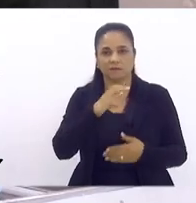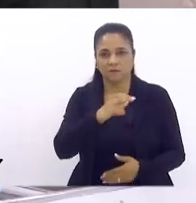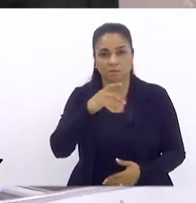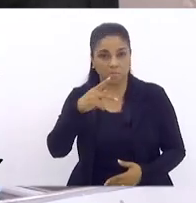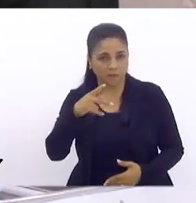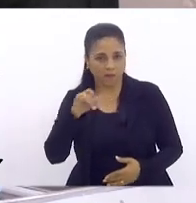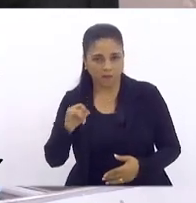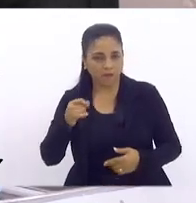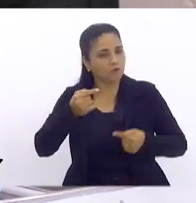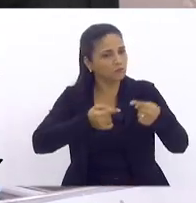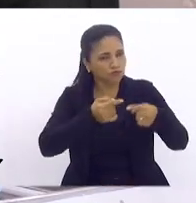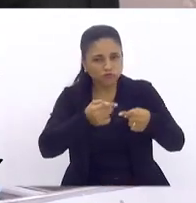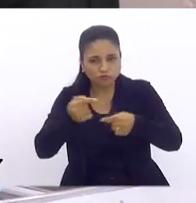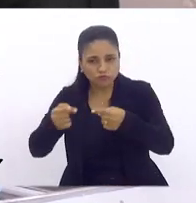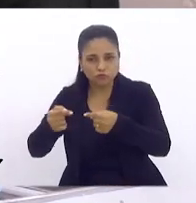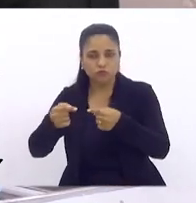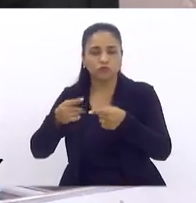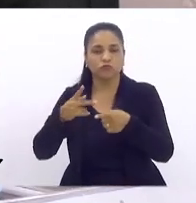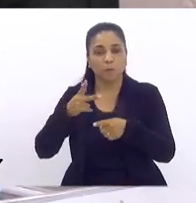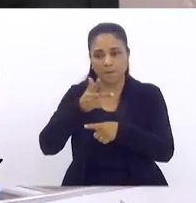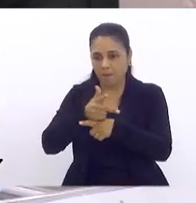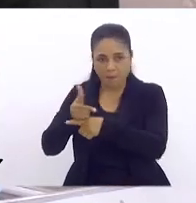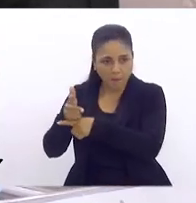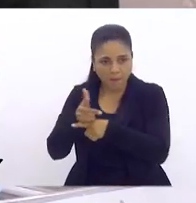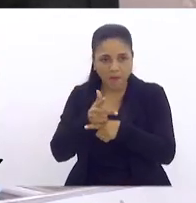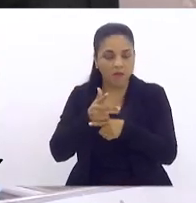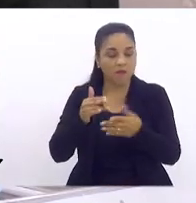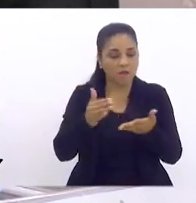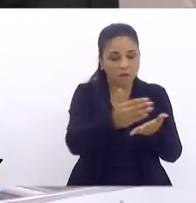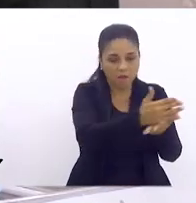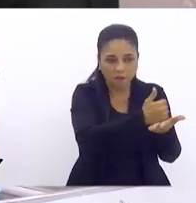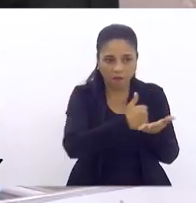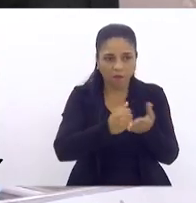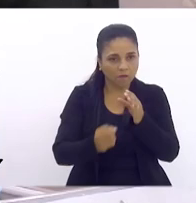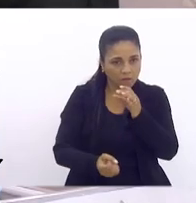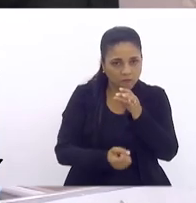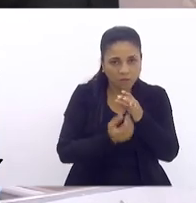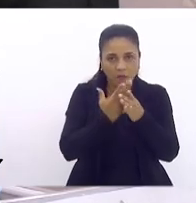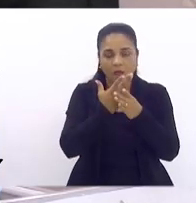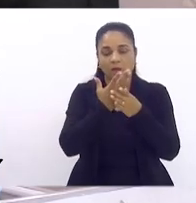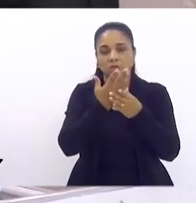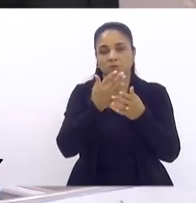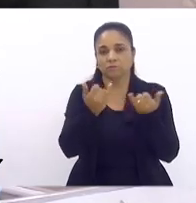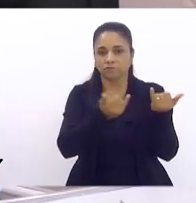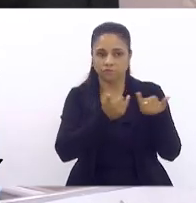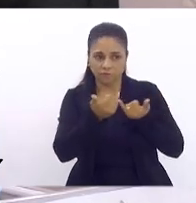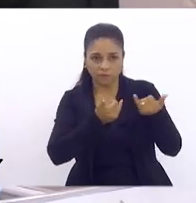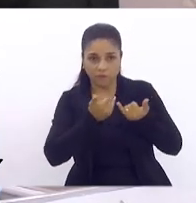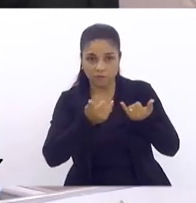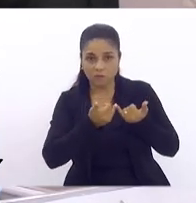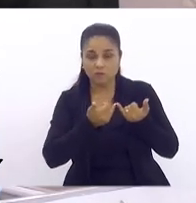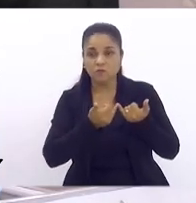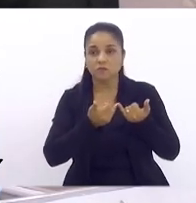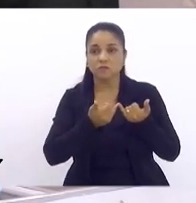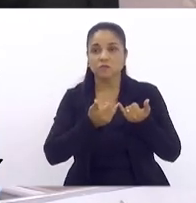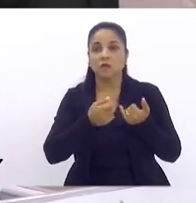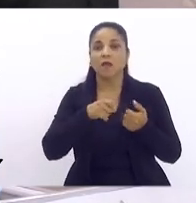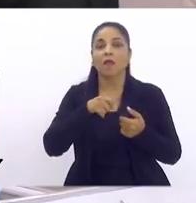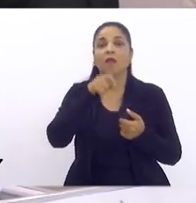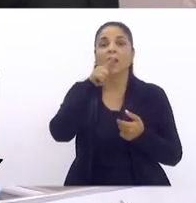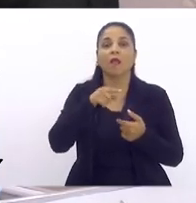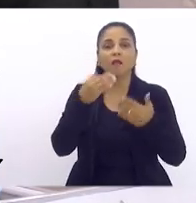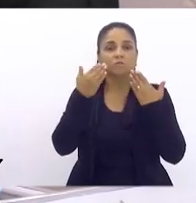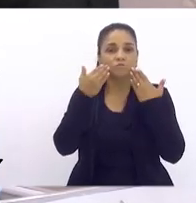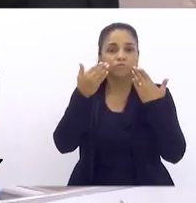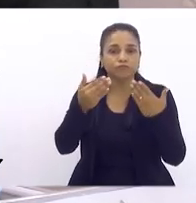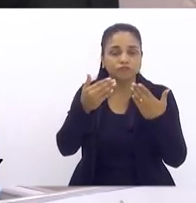quando a gente fala dessa produção massiva de dados e aonde eu queria concluir é quem mais tá expostas é